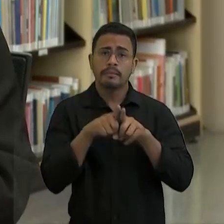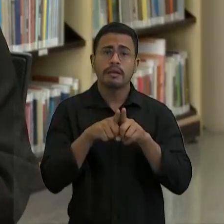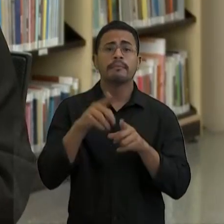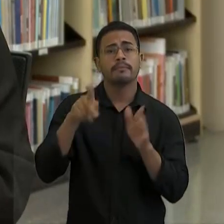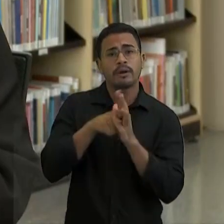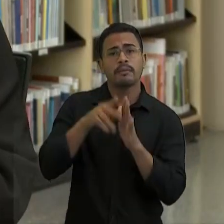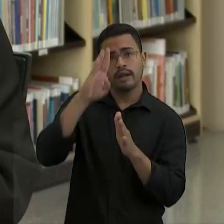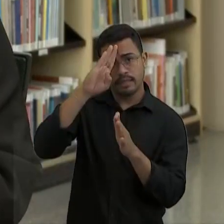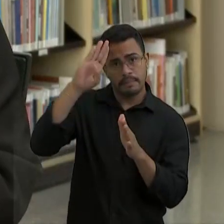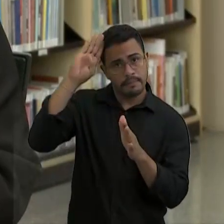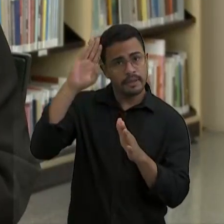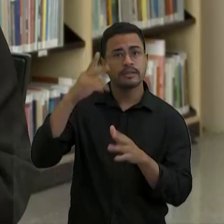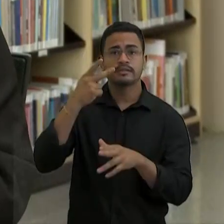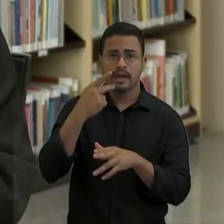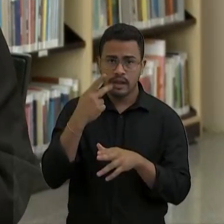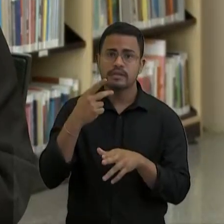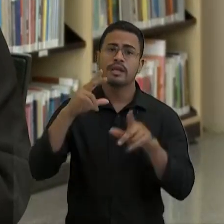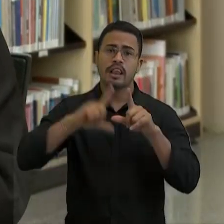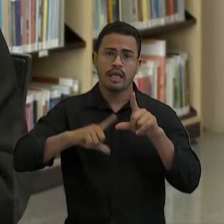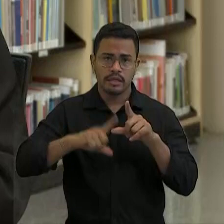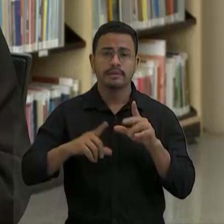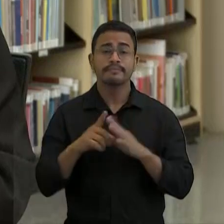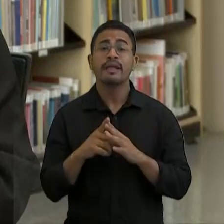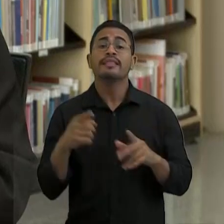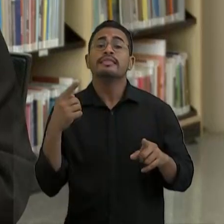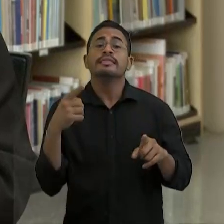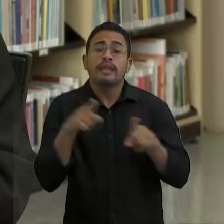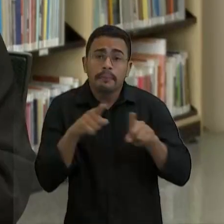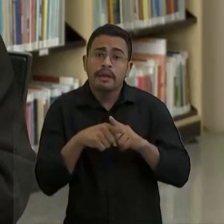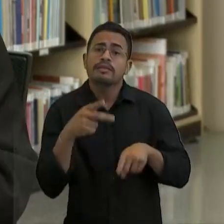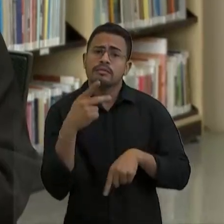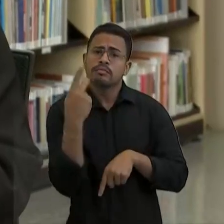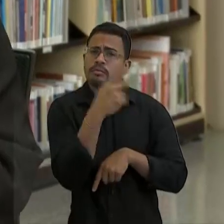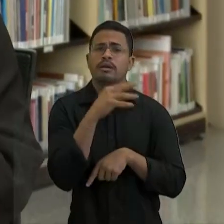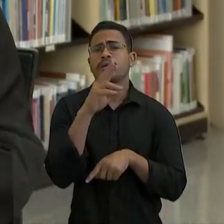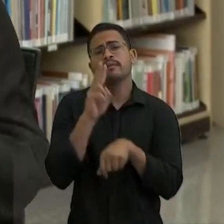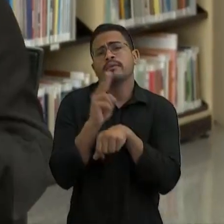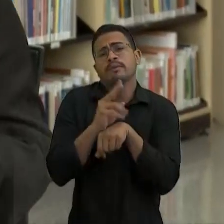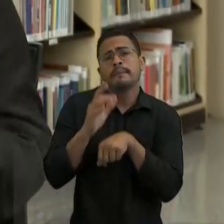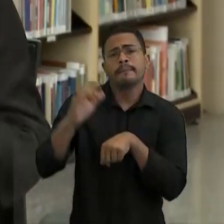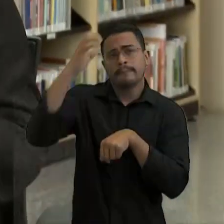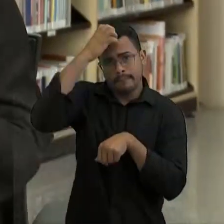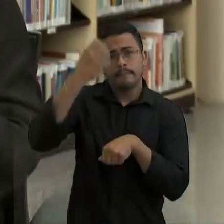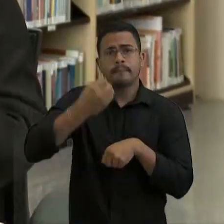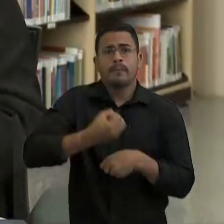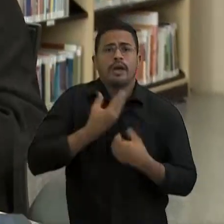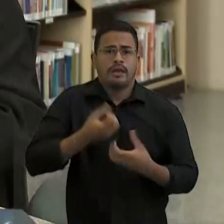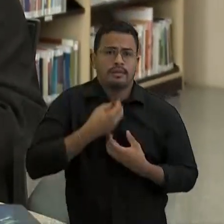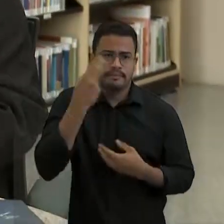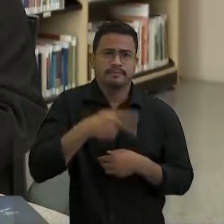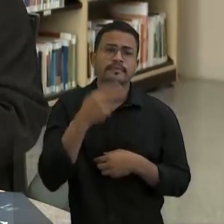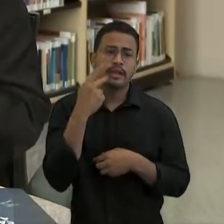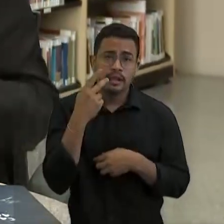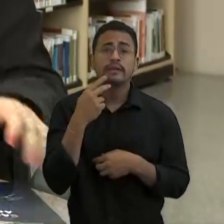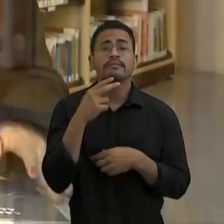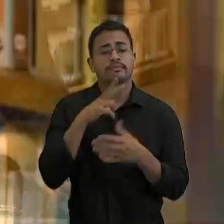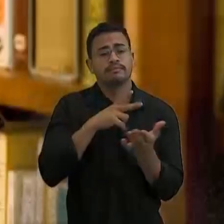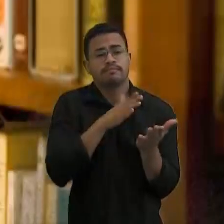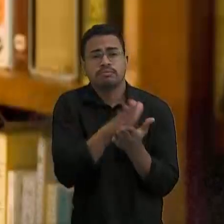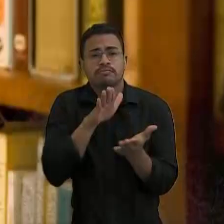de Letras e é o príncipe dos poetas cearenses. Está lançando dois novos